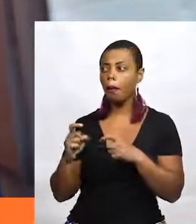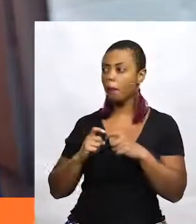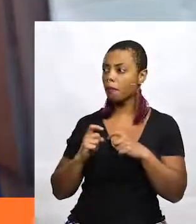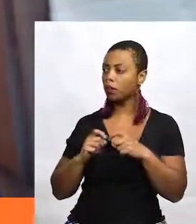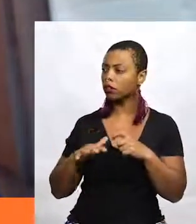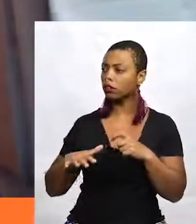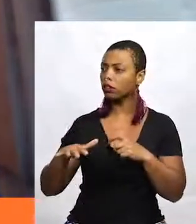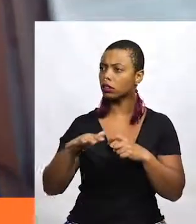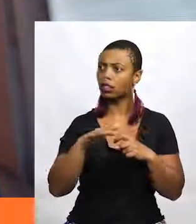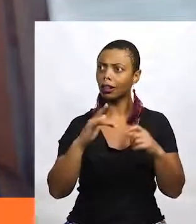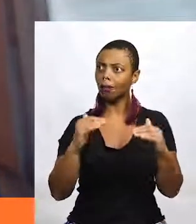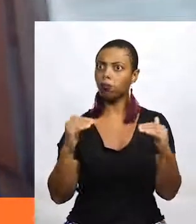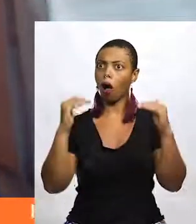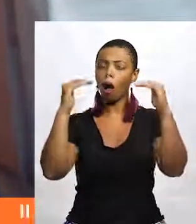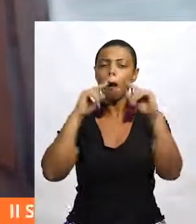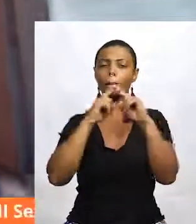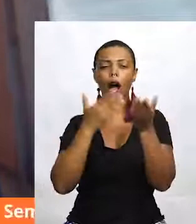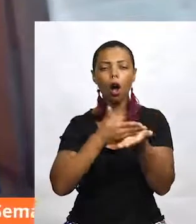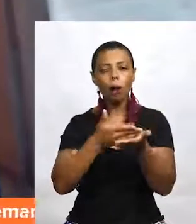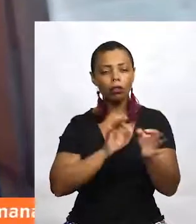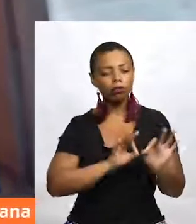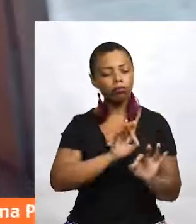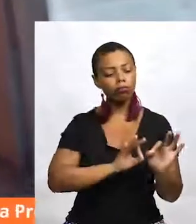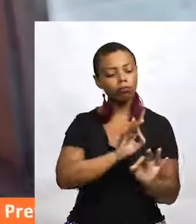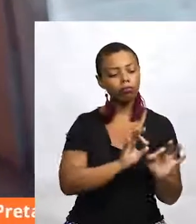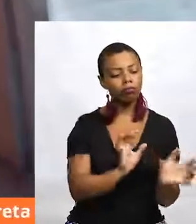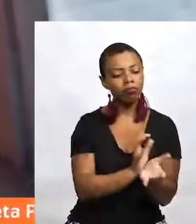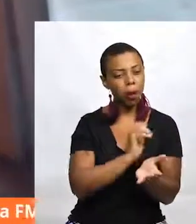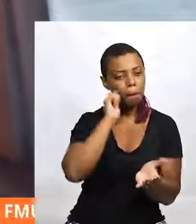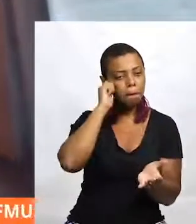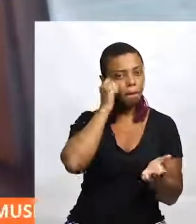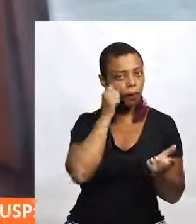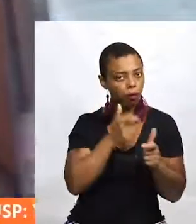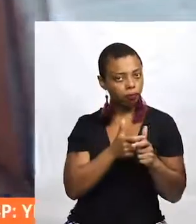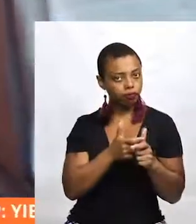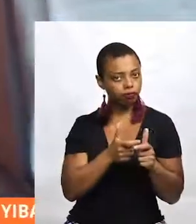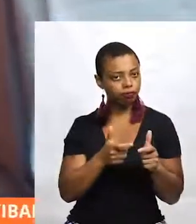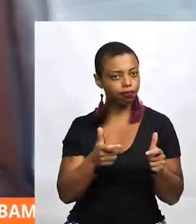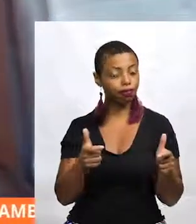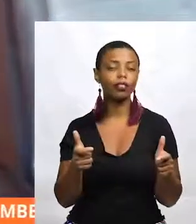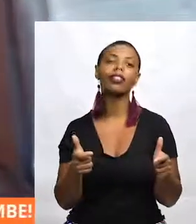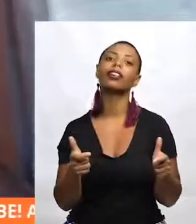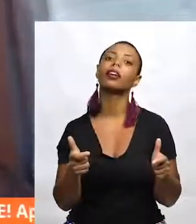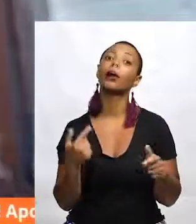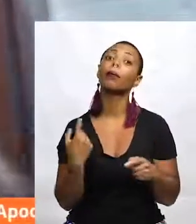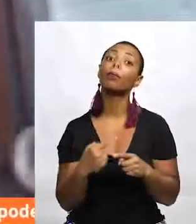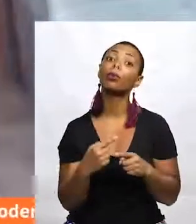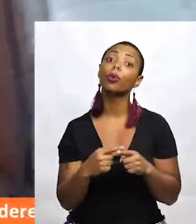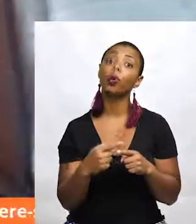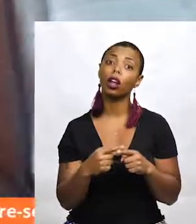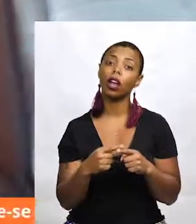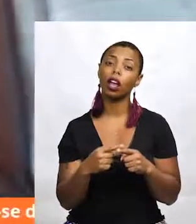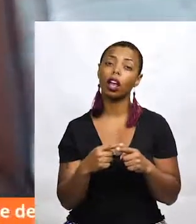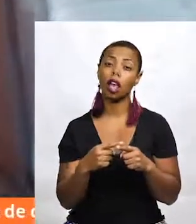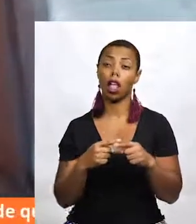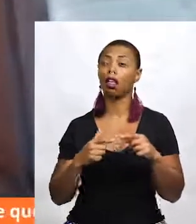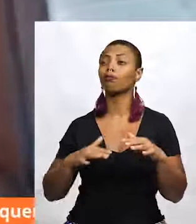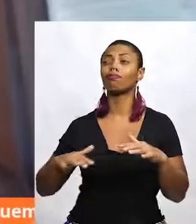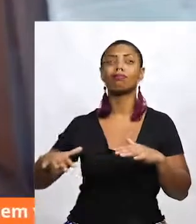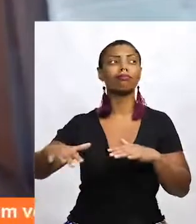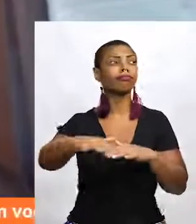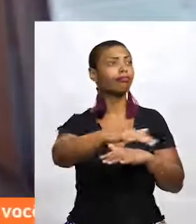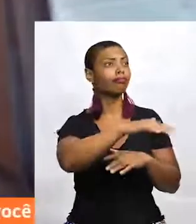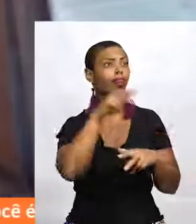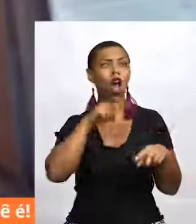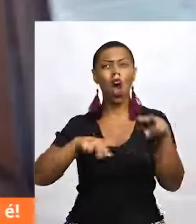organizando e se empretecendo, é porque, a despeito de tudo que está aí, de toda a desesperança do